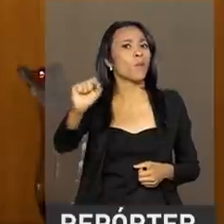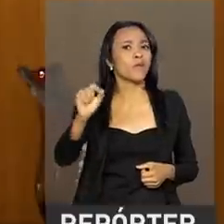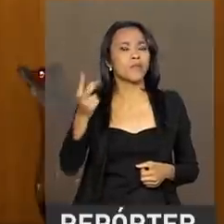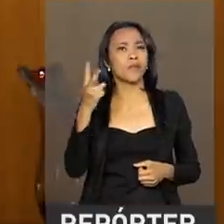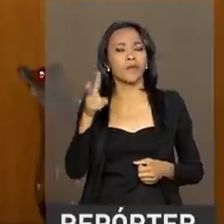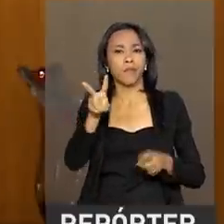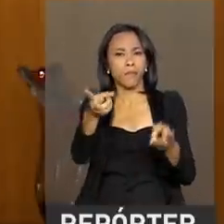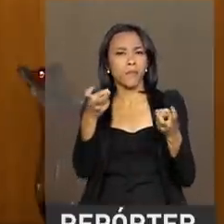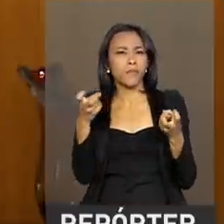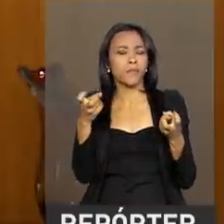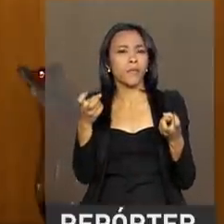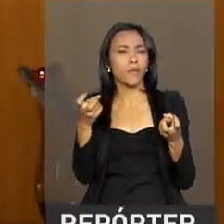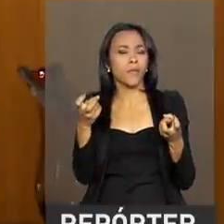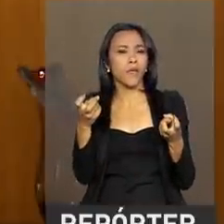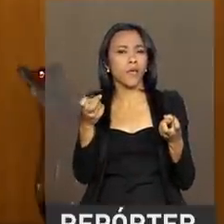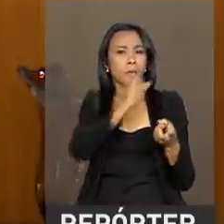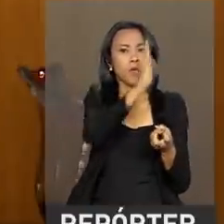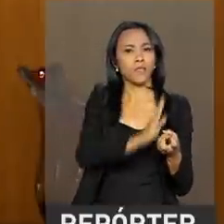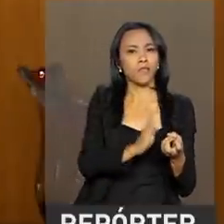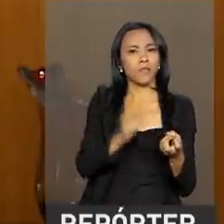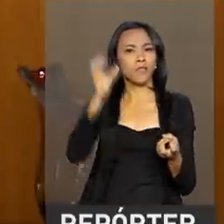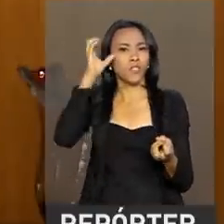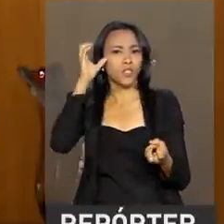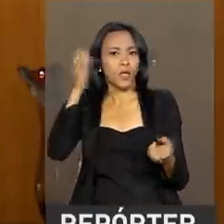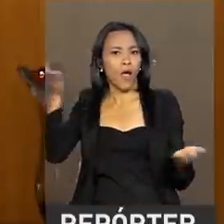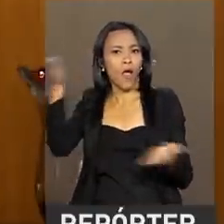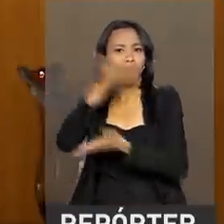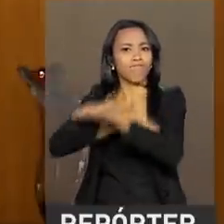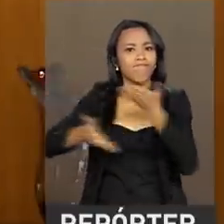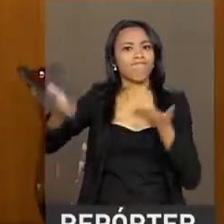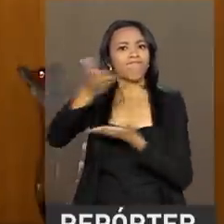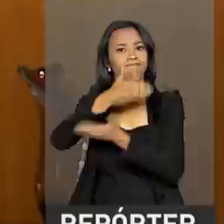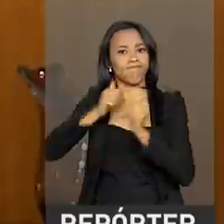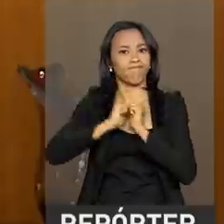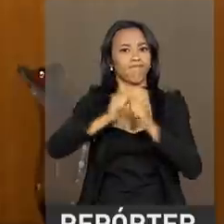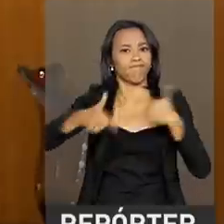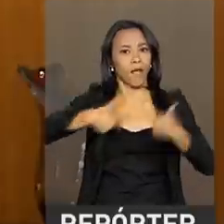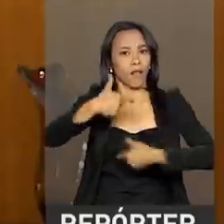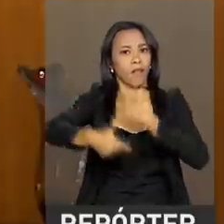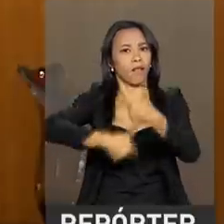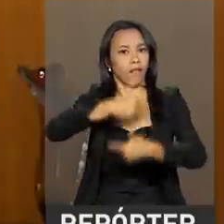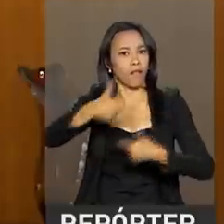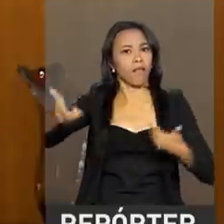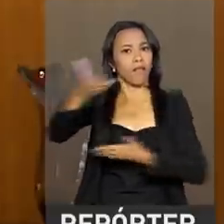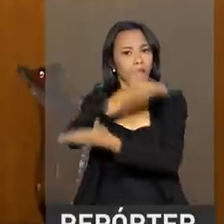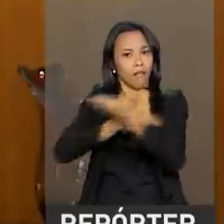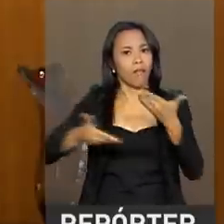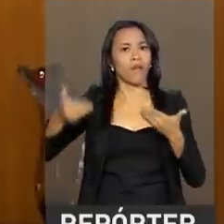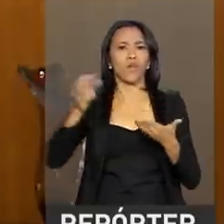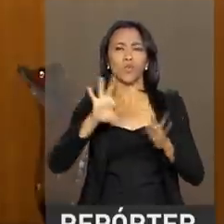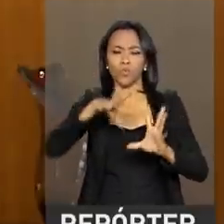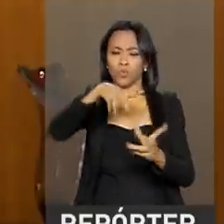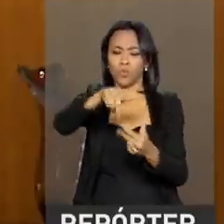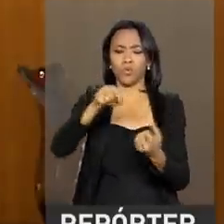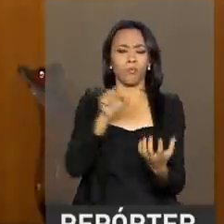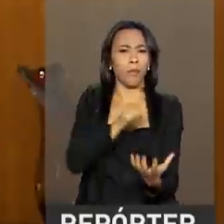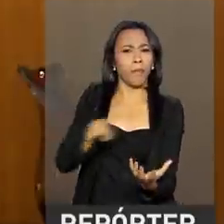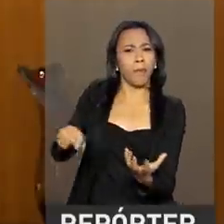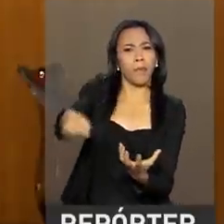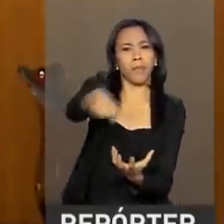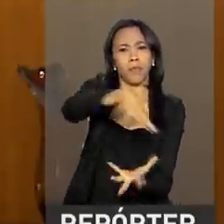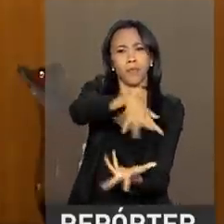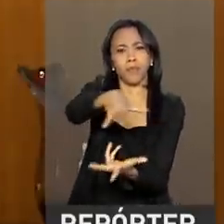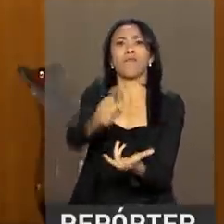ver o brasil ea china trabalhando com parceiros no mundo onde as parcerias irão se multiplicar brasil e